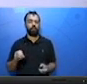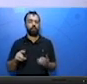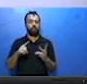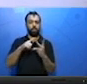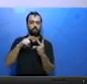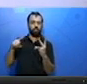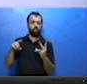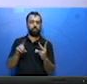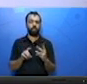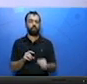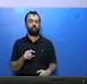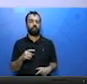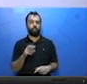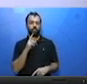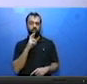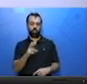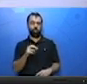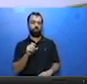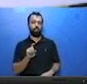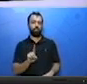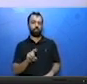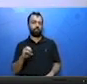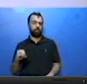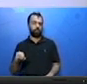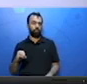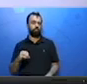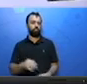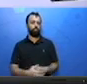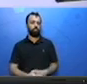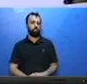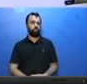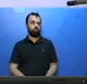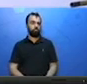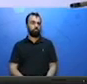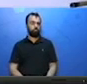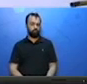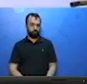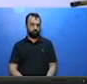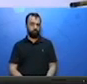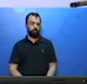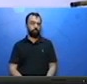Aqui eu estou comparando pelo outro jeito, né? Também dá 10. Tem que dar a mesma coisa.